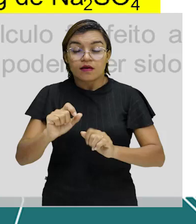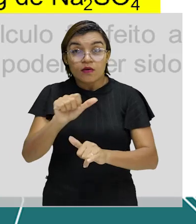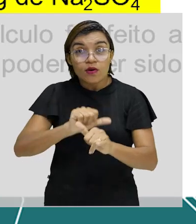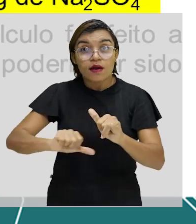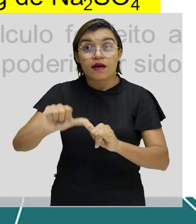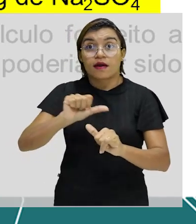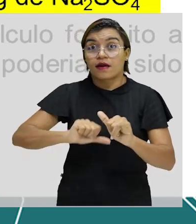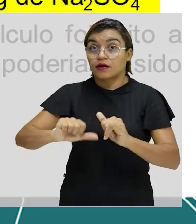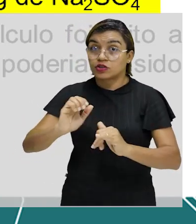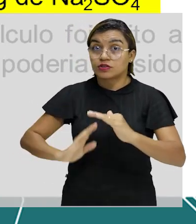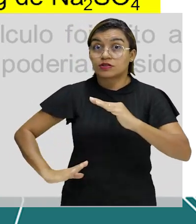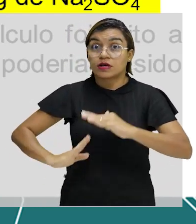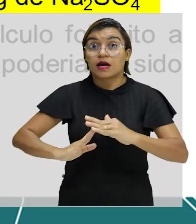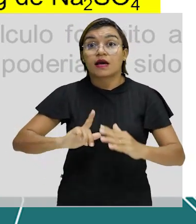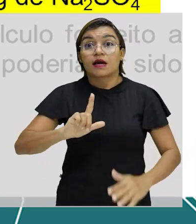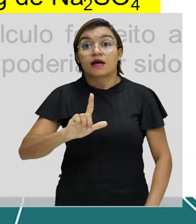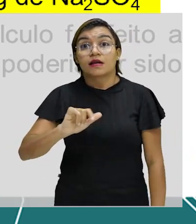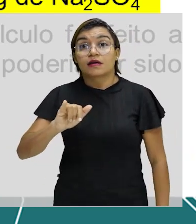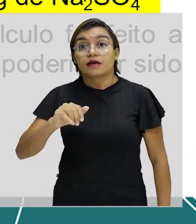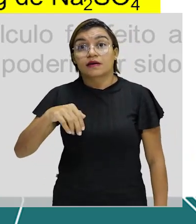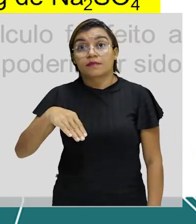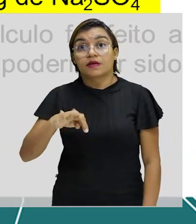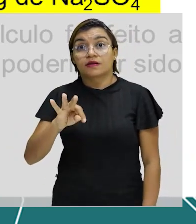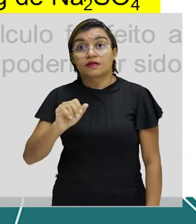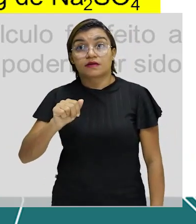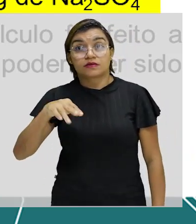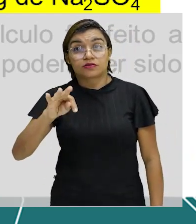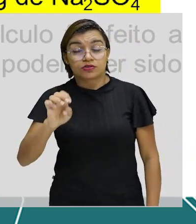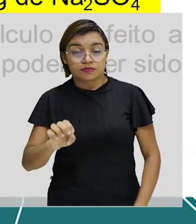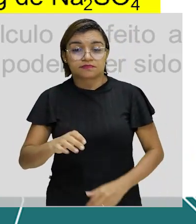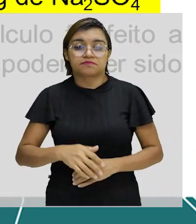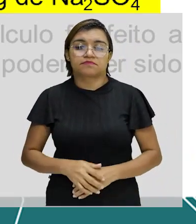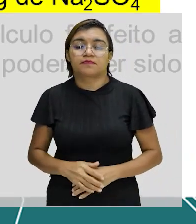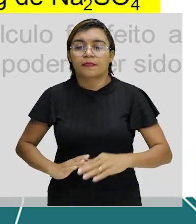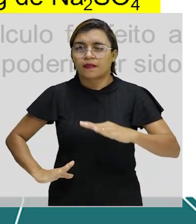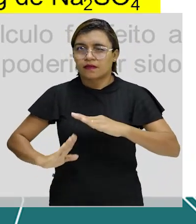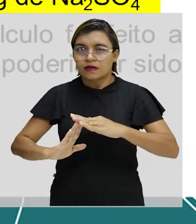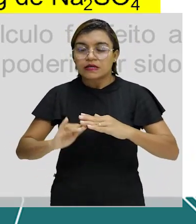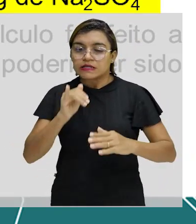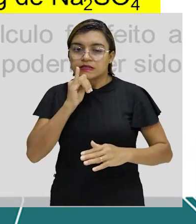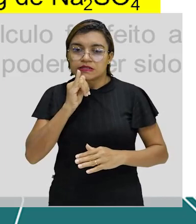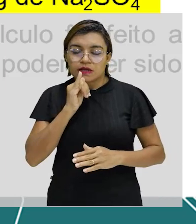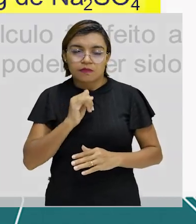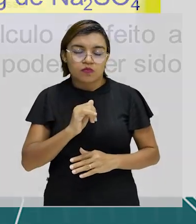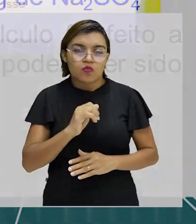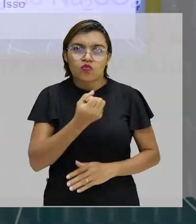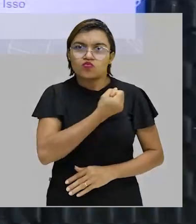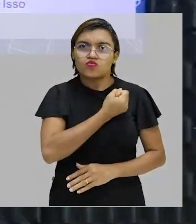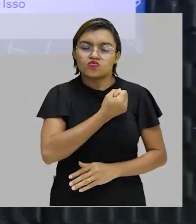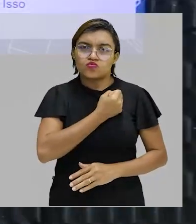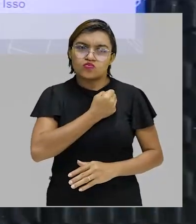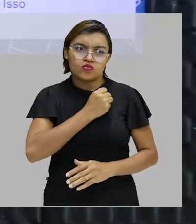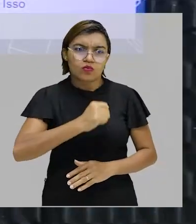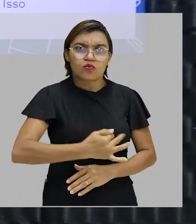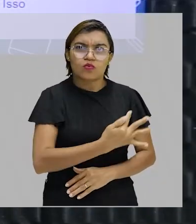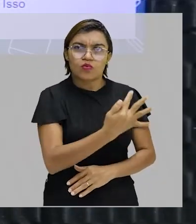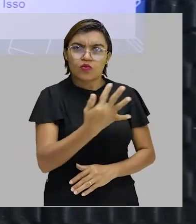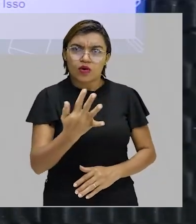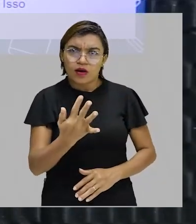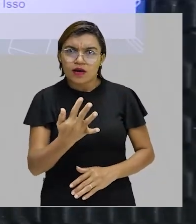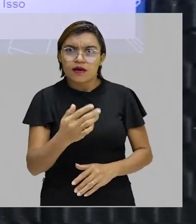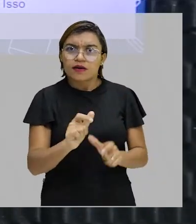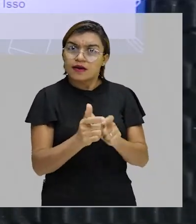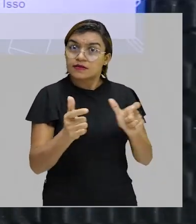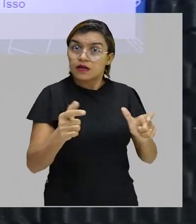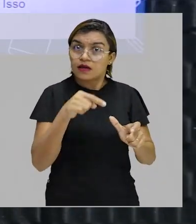reagente limitante. Porque eu não vou trabalhar com aquele valor que está em excesso. Porque aquele valor que está em